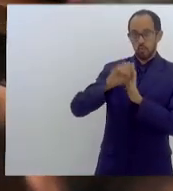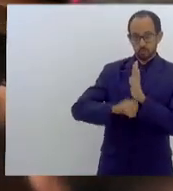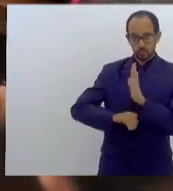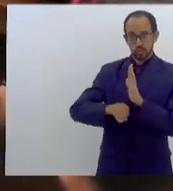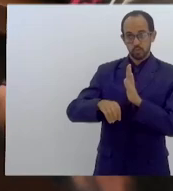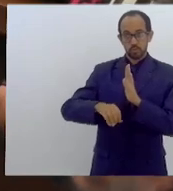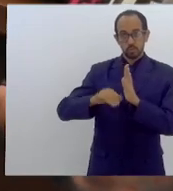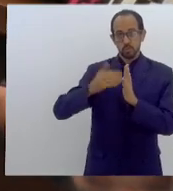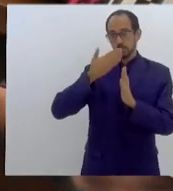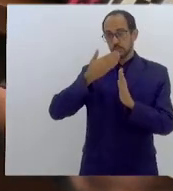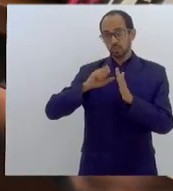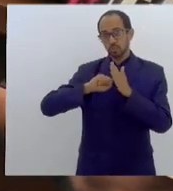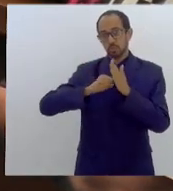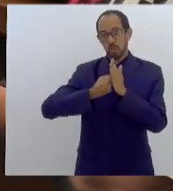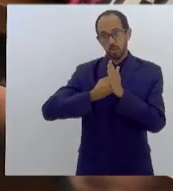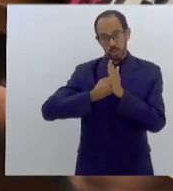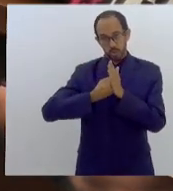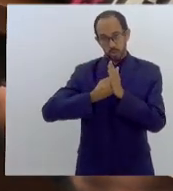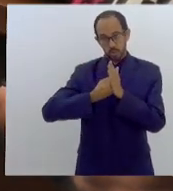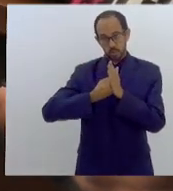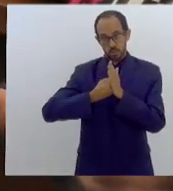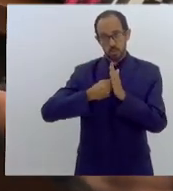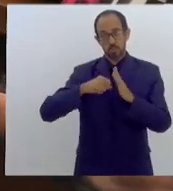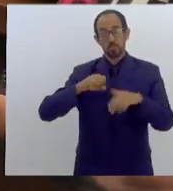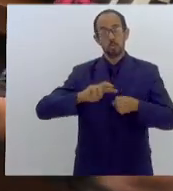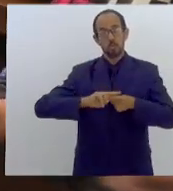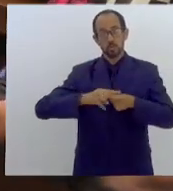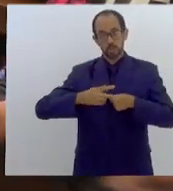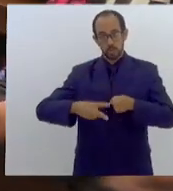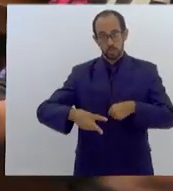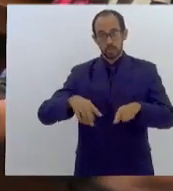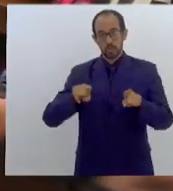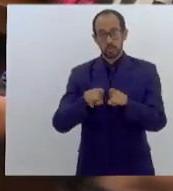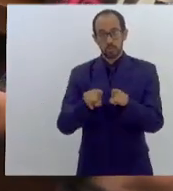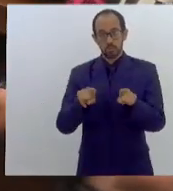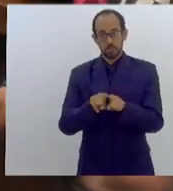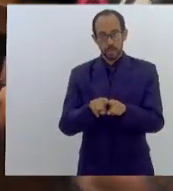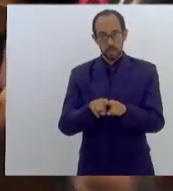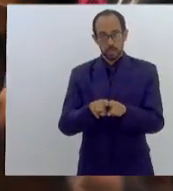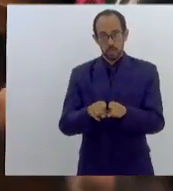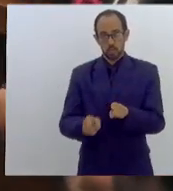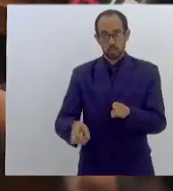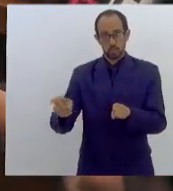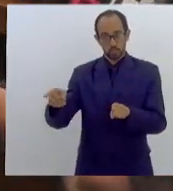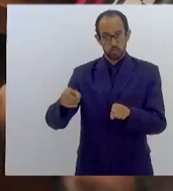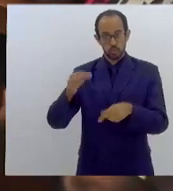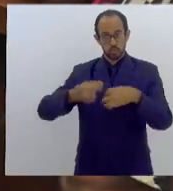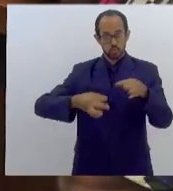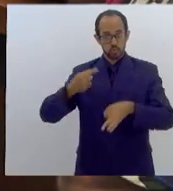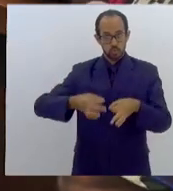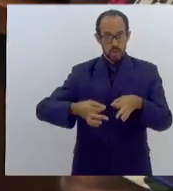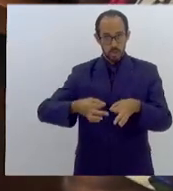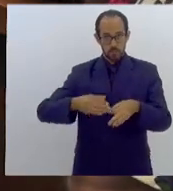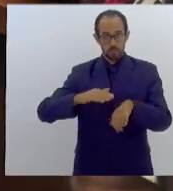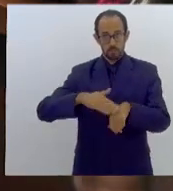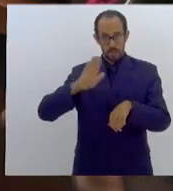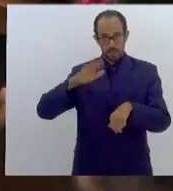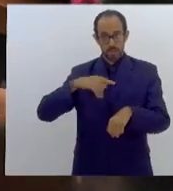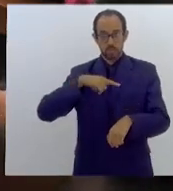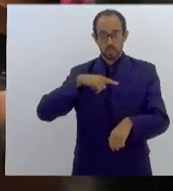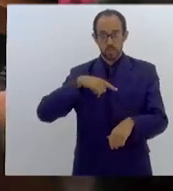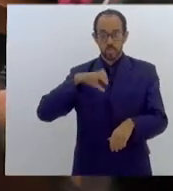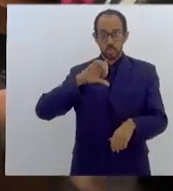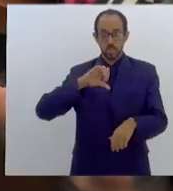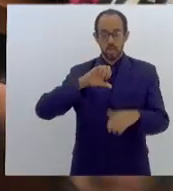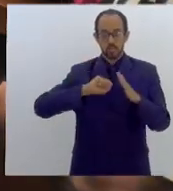bloqueio da pauta. E, por via de consequência, o que o senhor julgar mais, porque a gente tem 9 vetos para